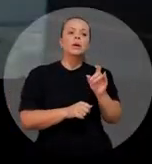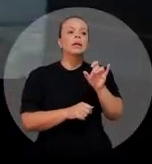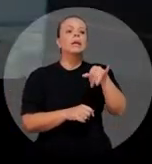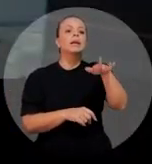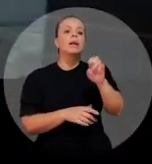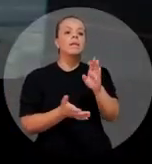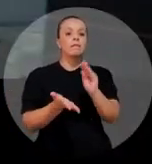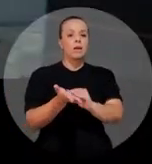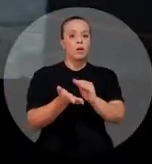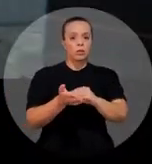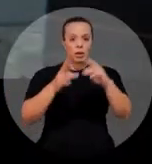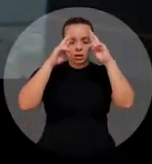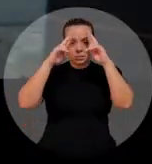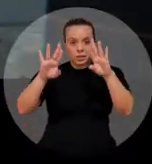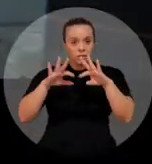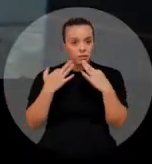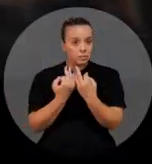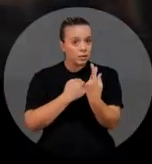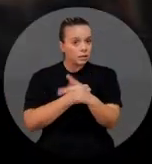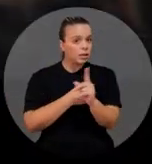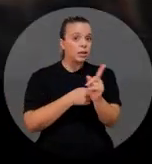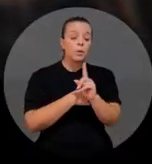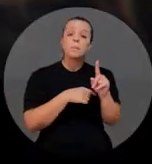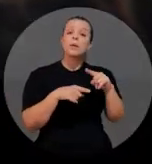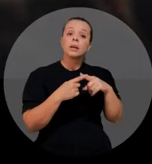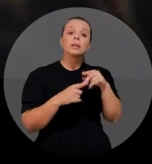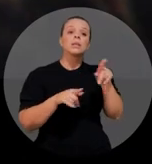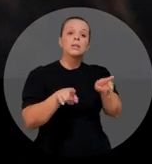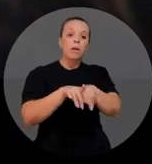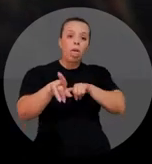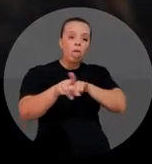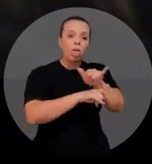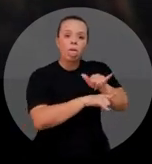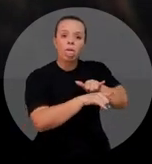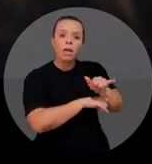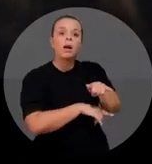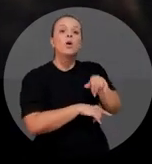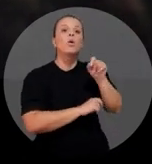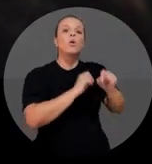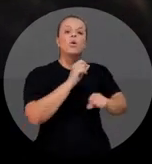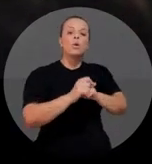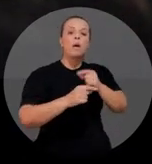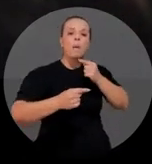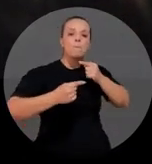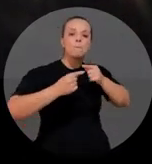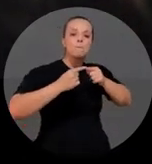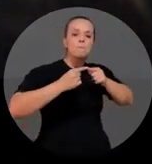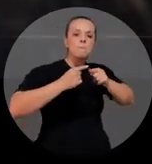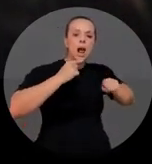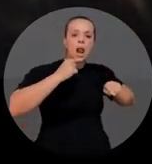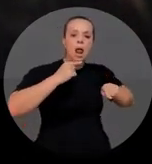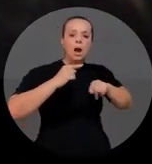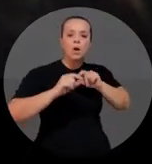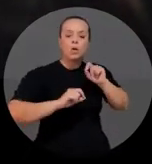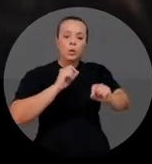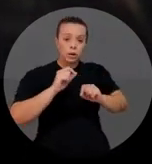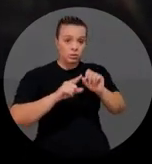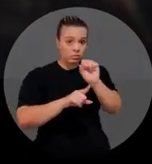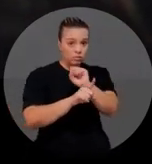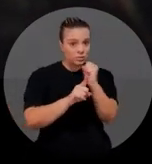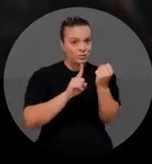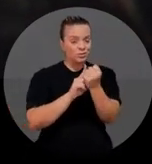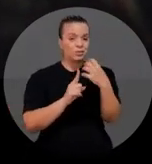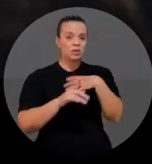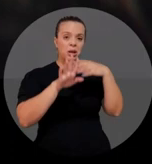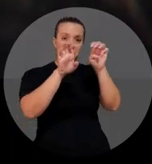vingança com quem desrespeitou a família, mas a vingança com os símbolos que representavam a estrutura social